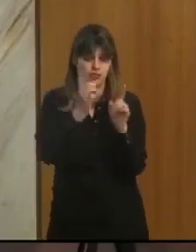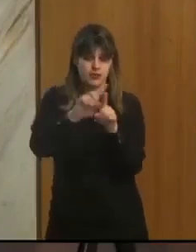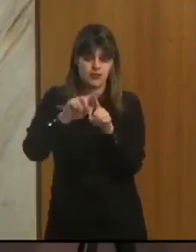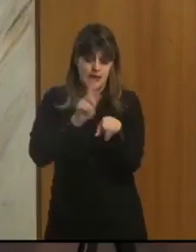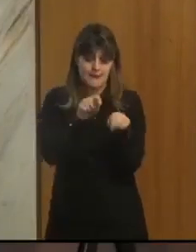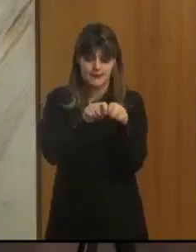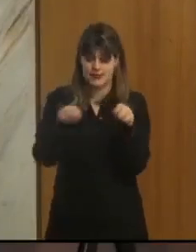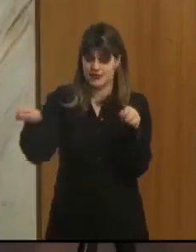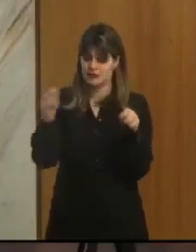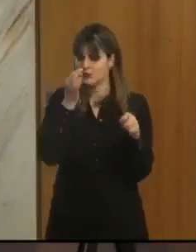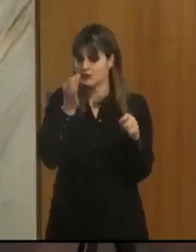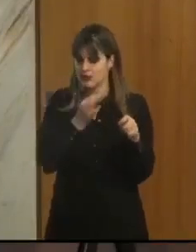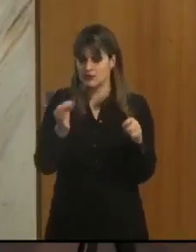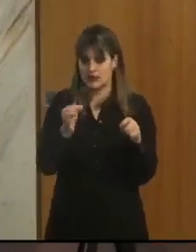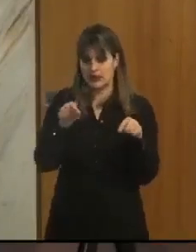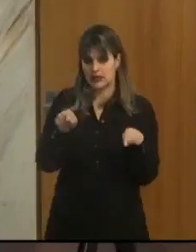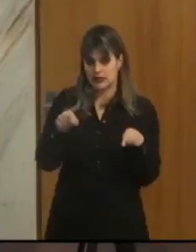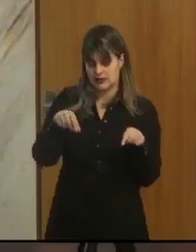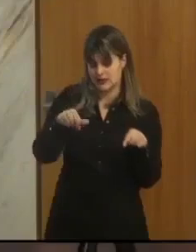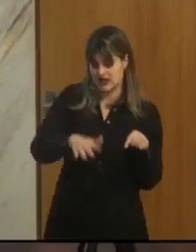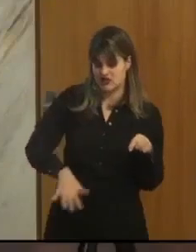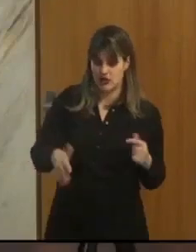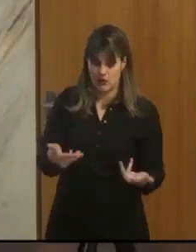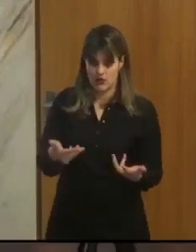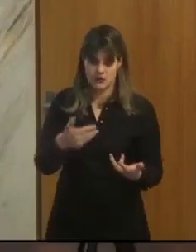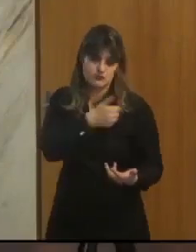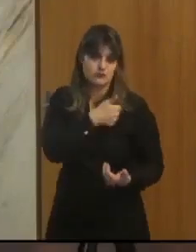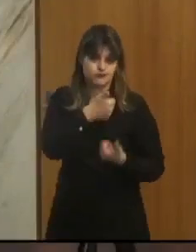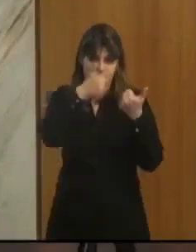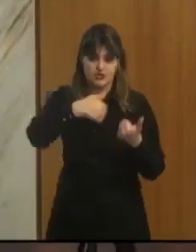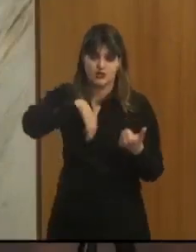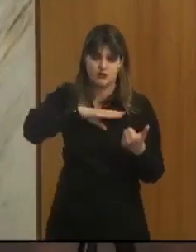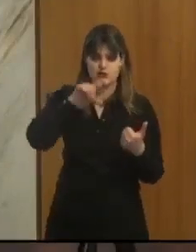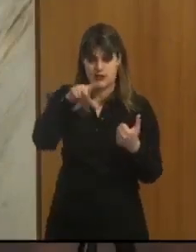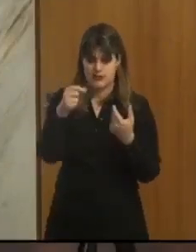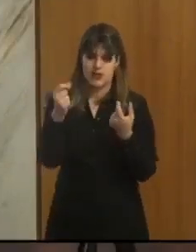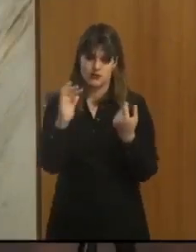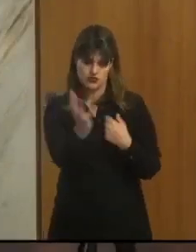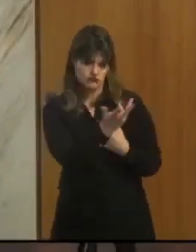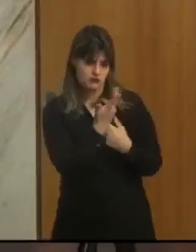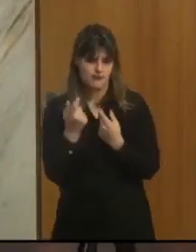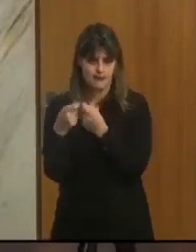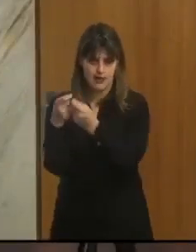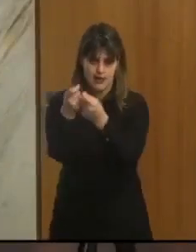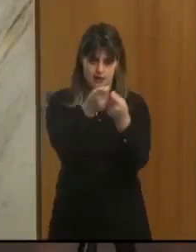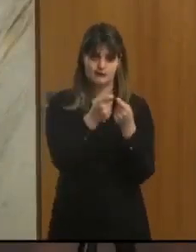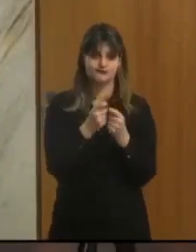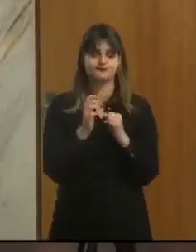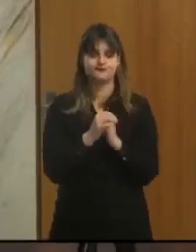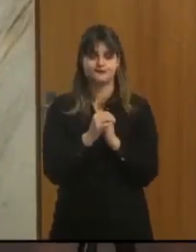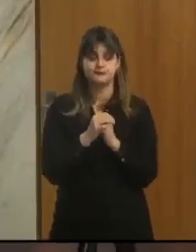extraordinário aqui, nesta nossa região, onde nós estamos, a cidade de Coimbra, e arredores. E, portanto, este cenóbio